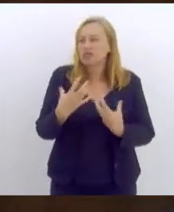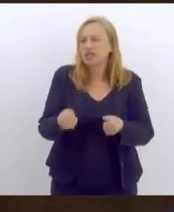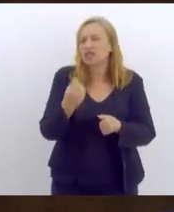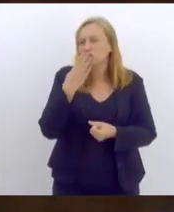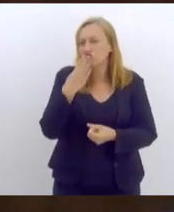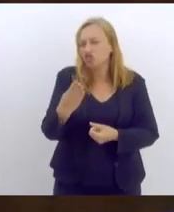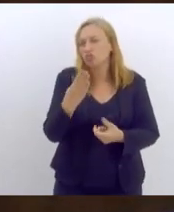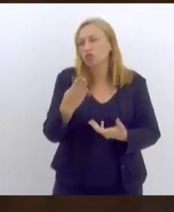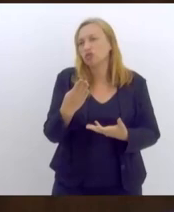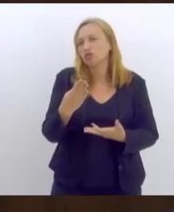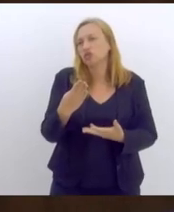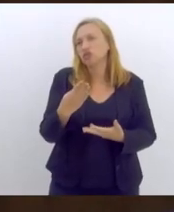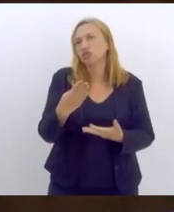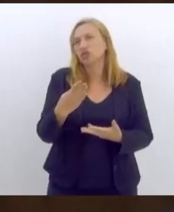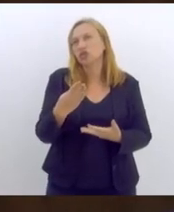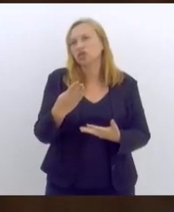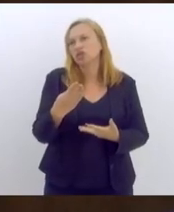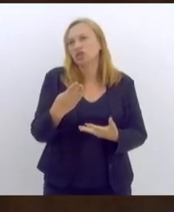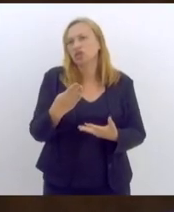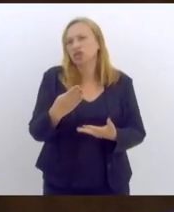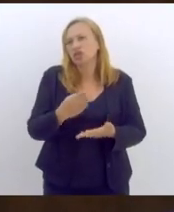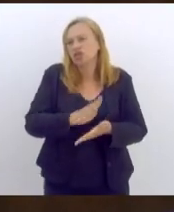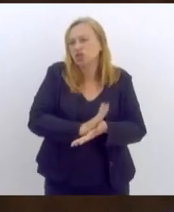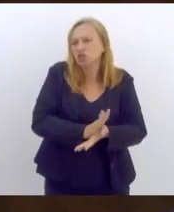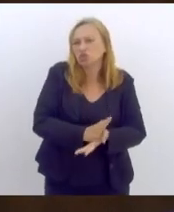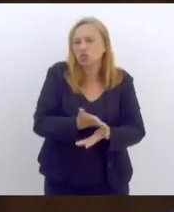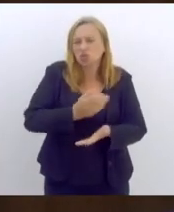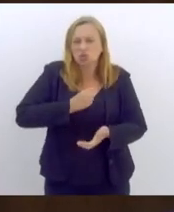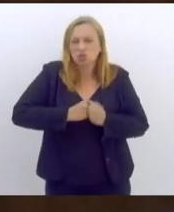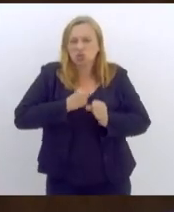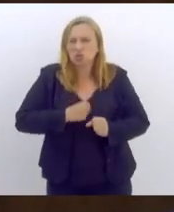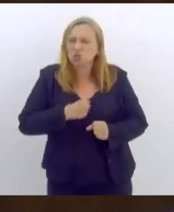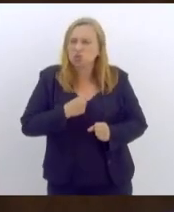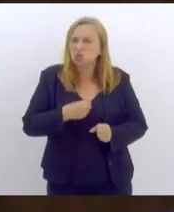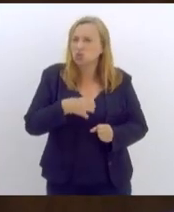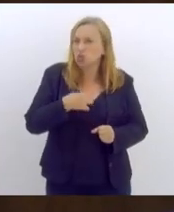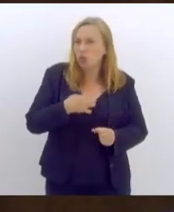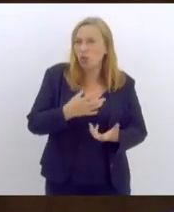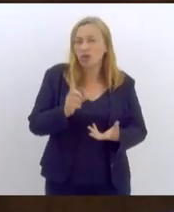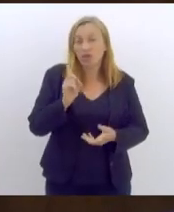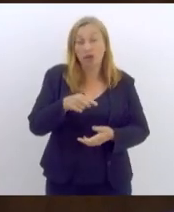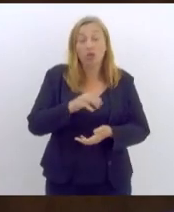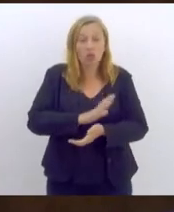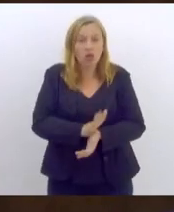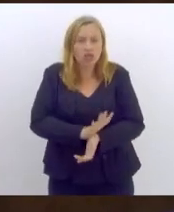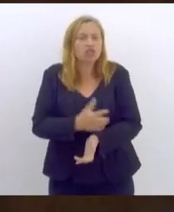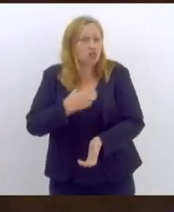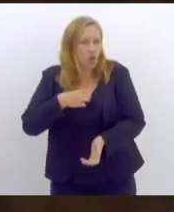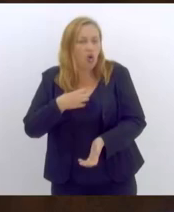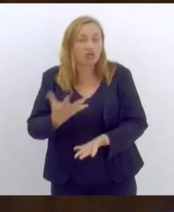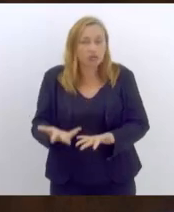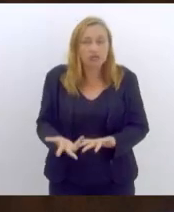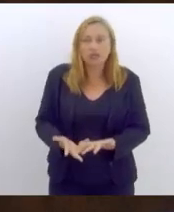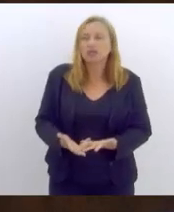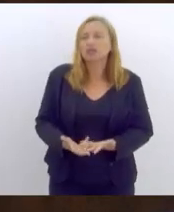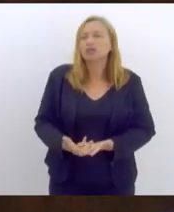de mecanismo, esse tipo de ódio frente, que é um ódio racista, é um ódio que